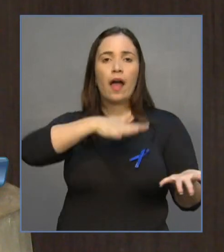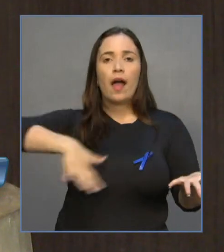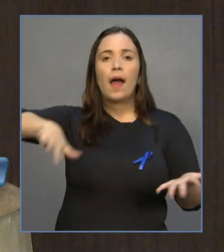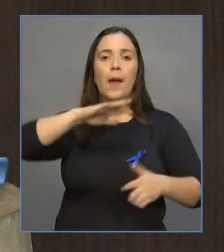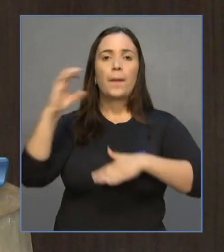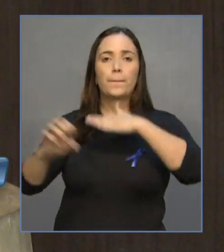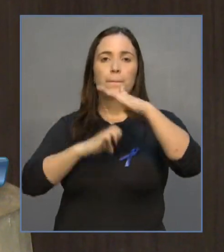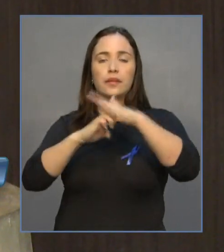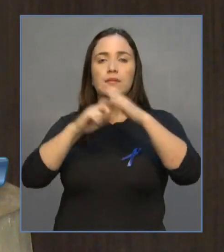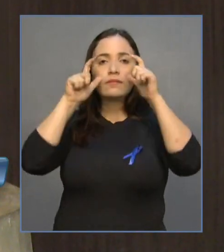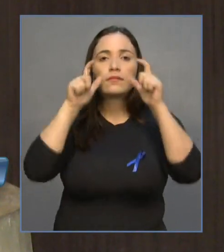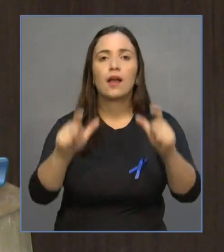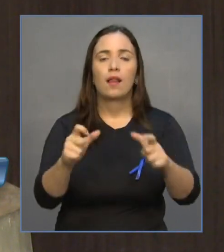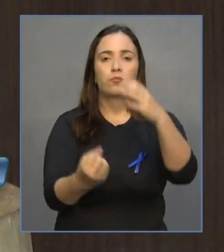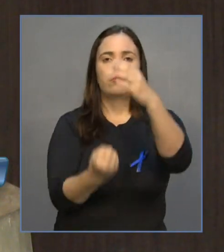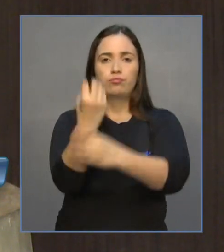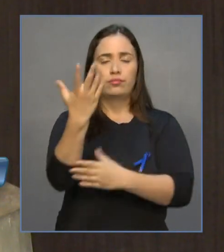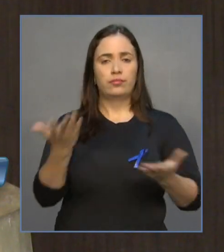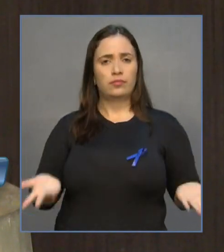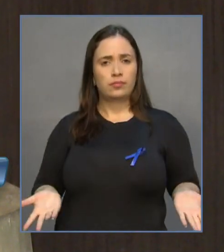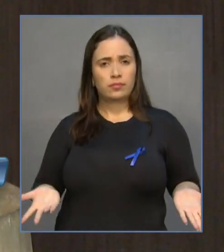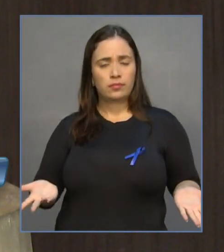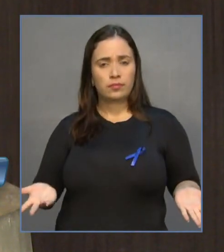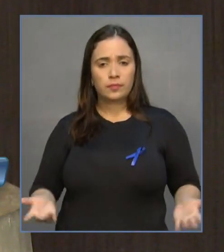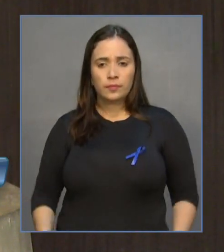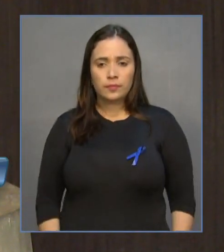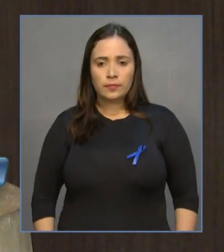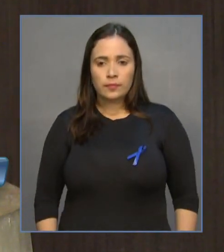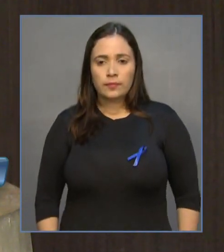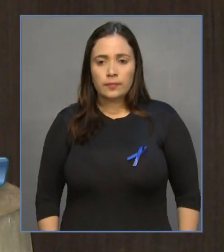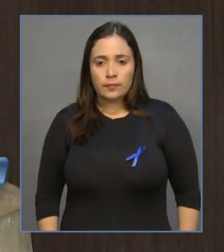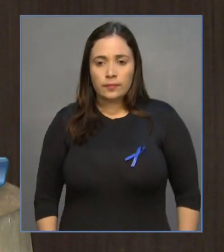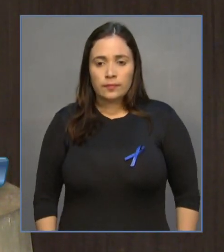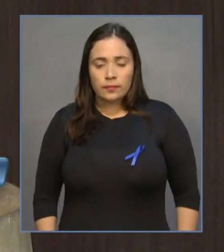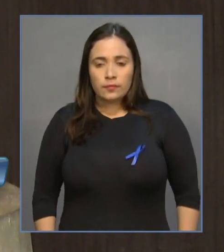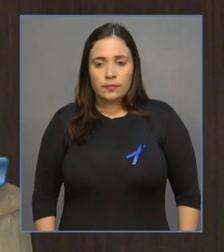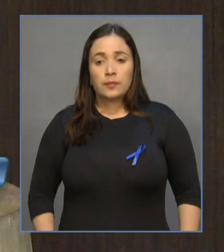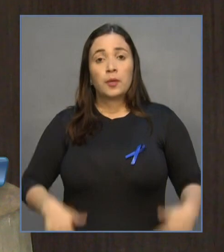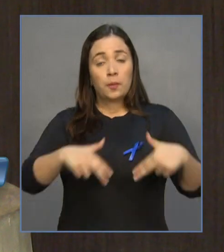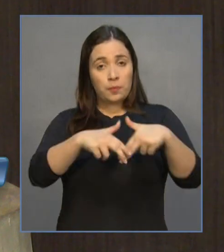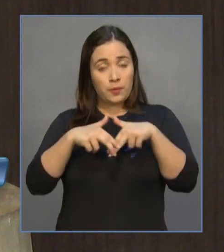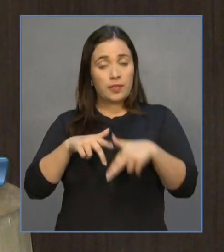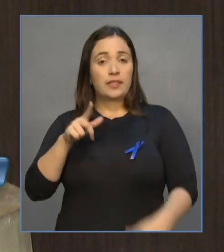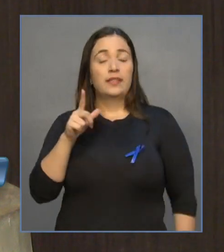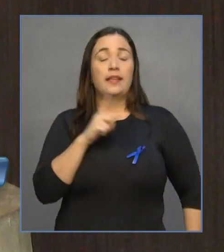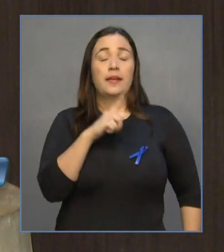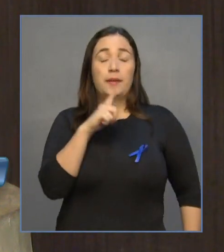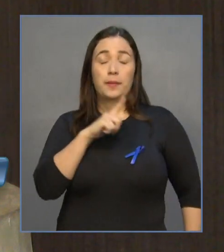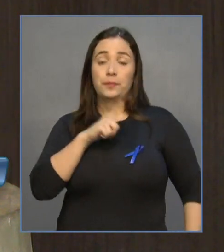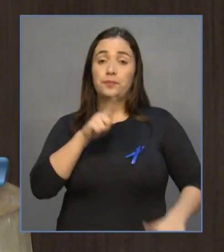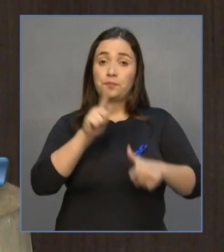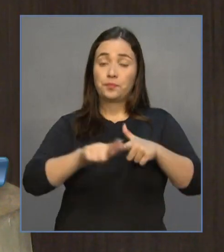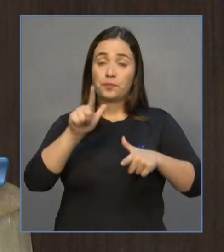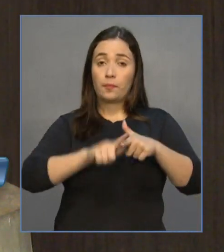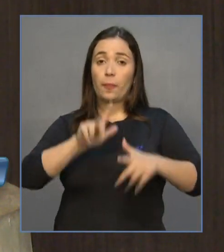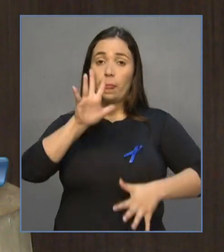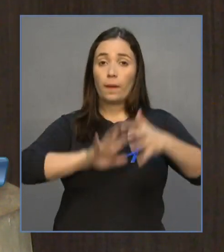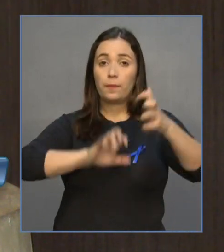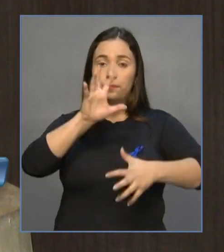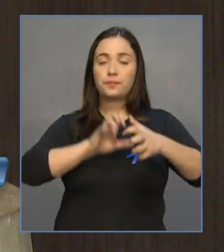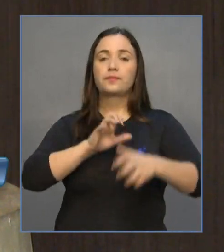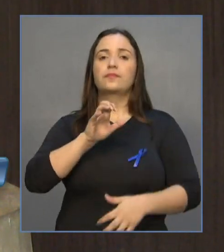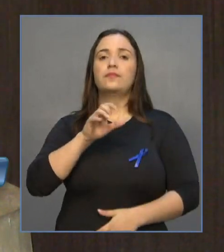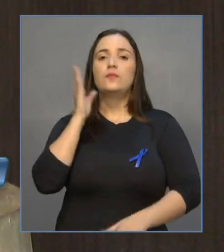através de benefícios fiscais, esse tipo de empreendimento. Isso está gerando uma guerra de água, porque esses